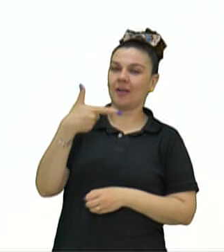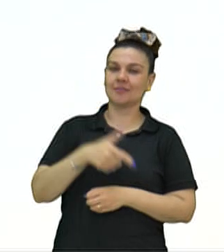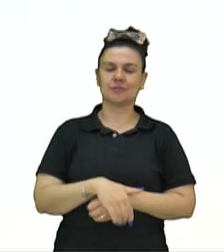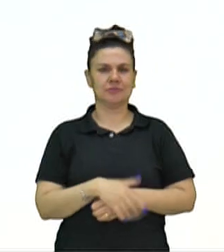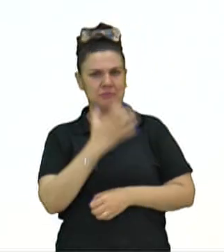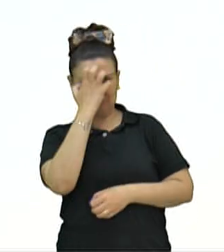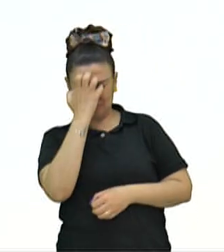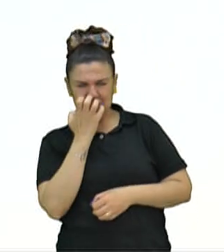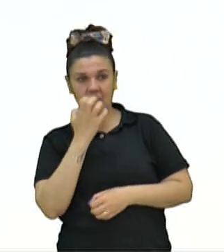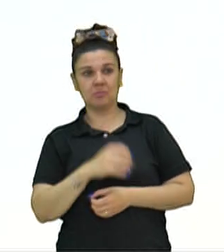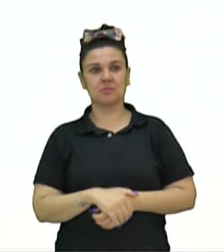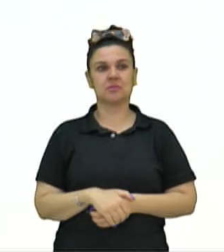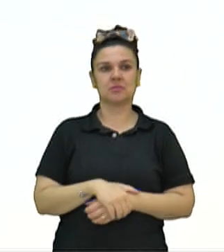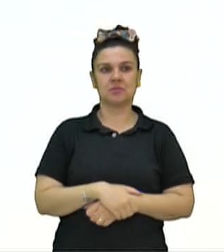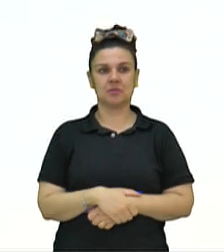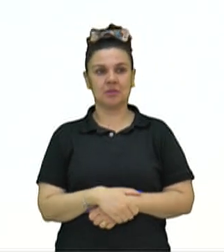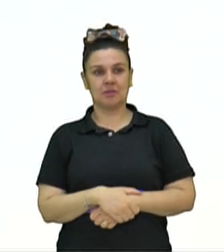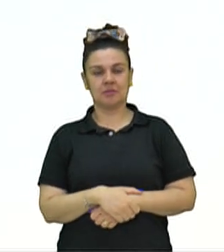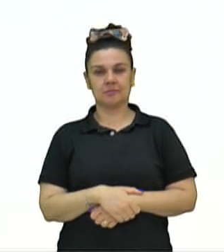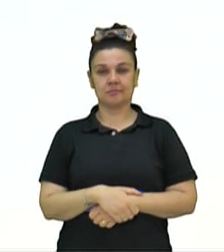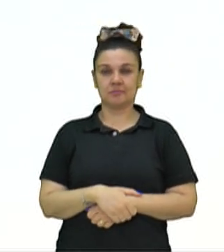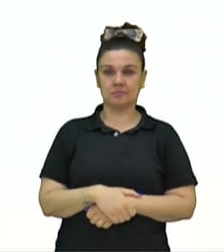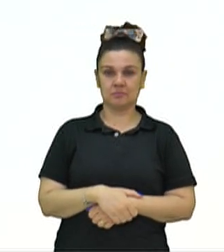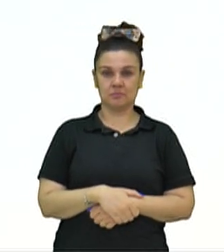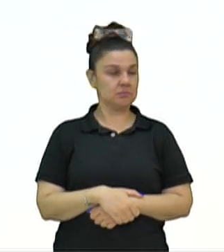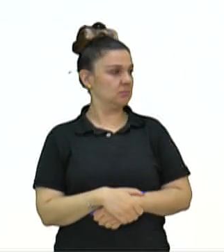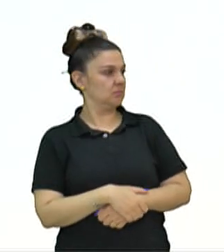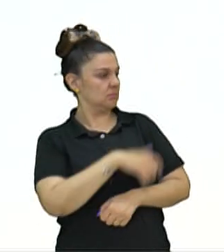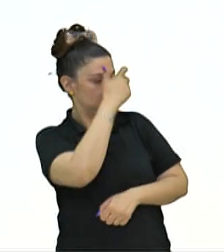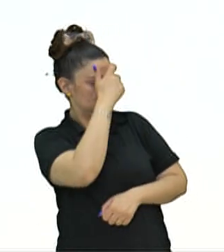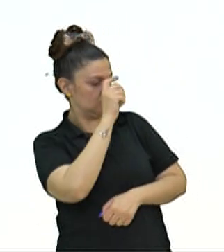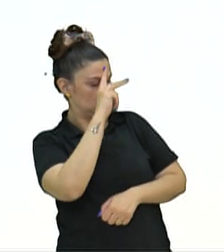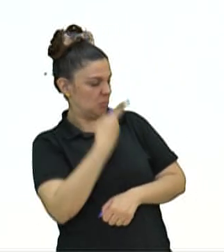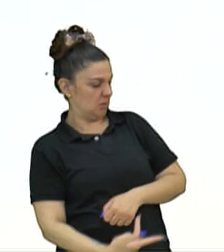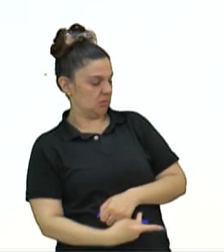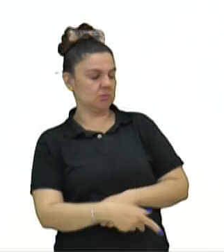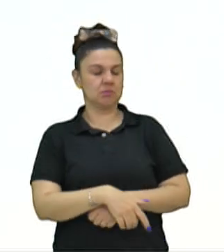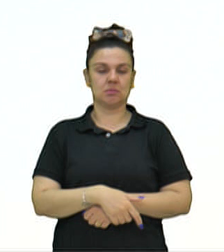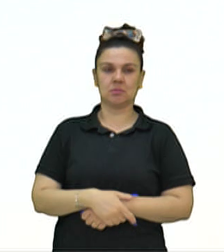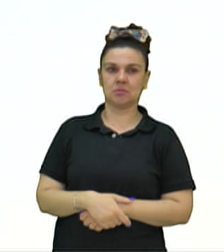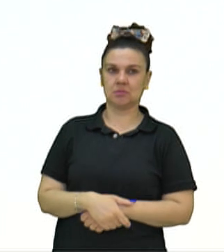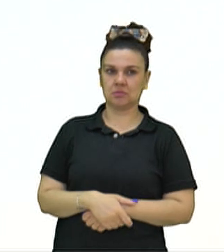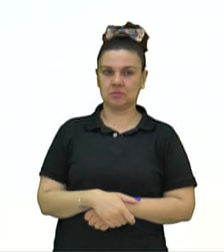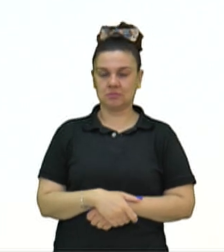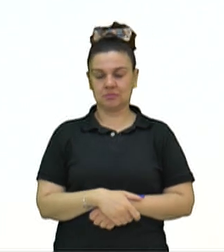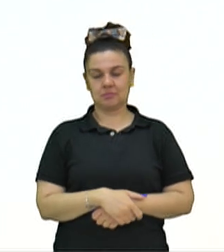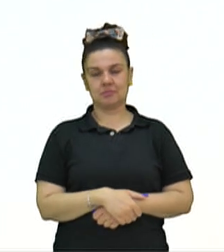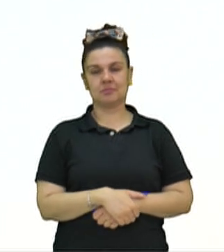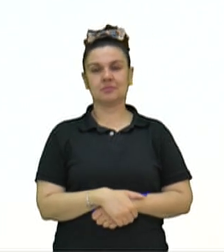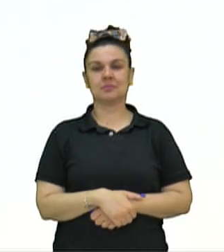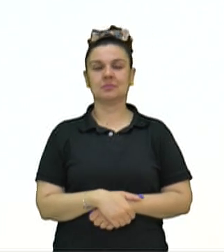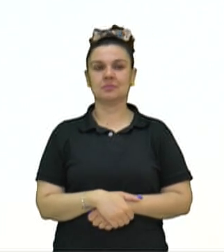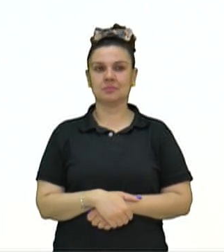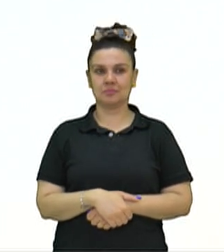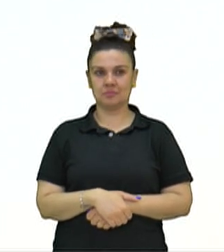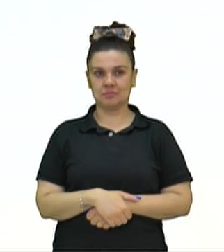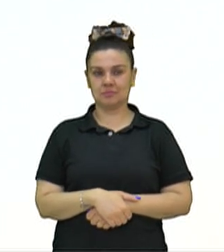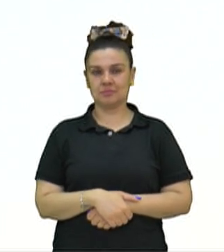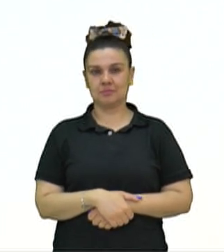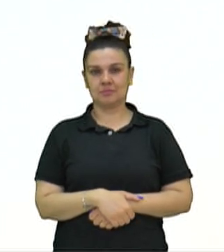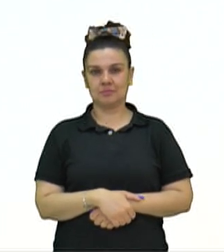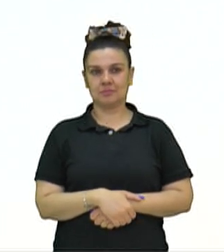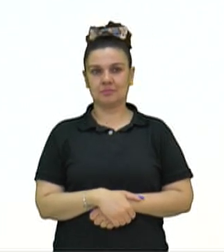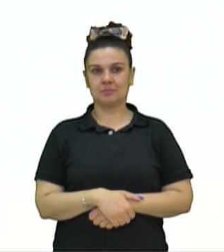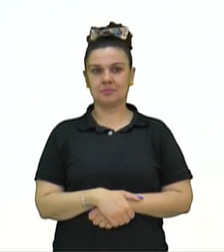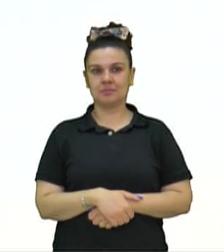Ele tá bravo com o gato dele. Daí o Garfield, humans. I'm sorry, Garfield. If you didn't do those things,